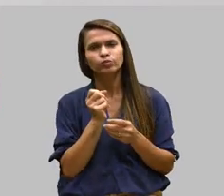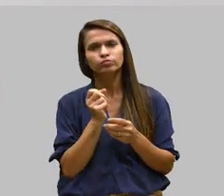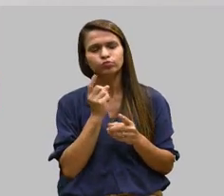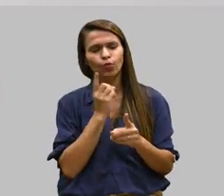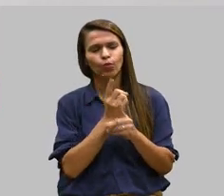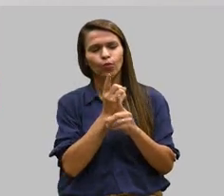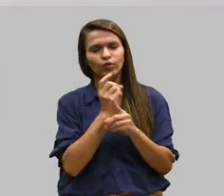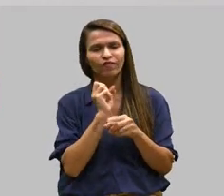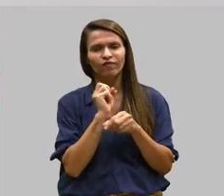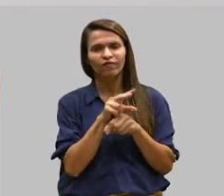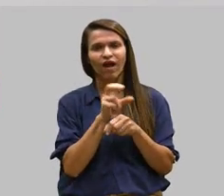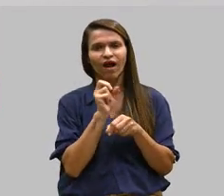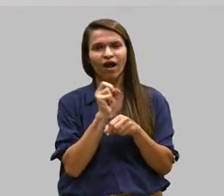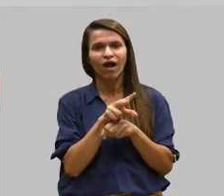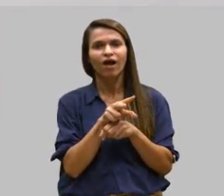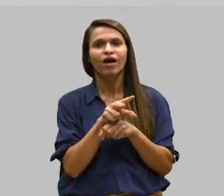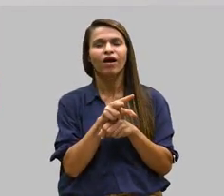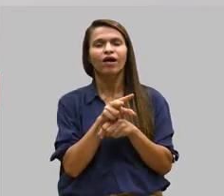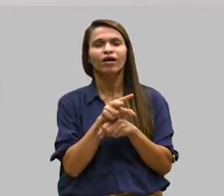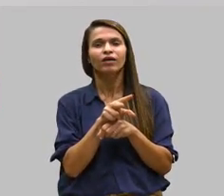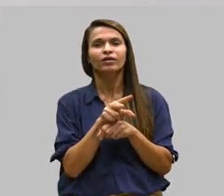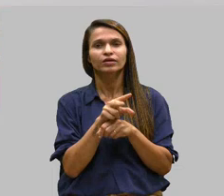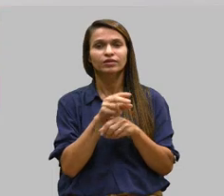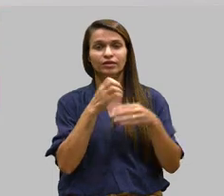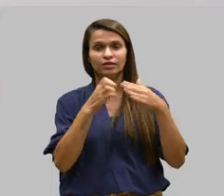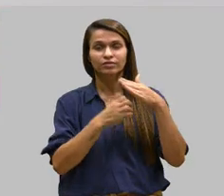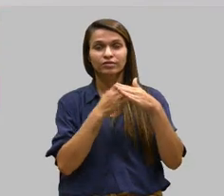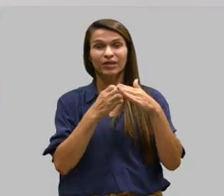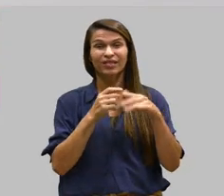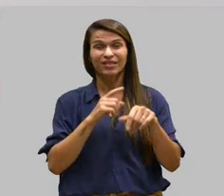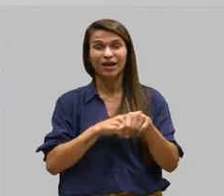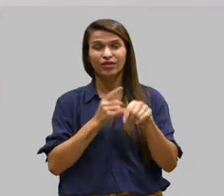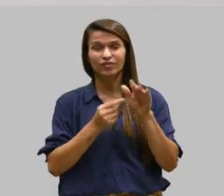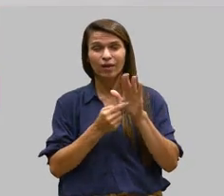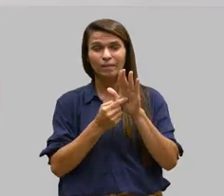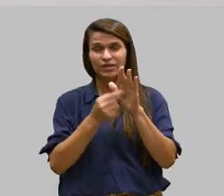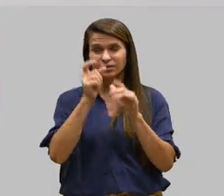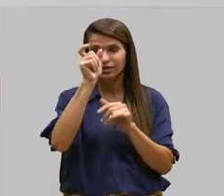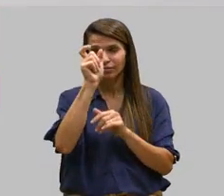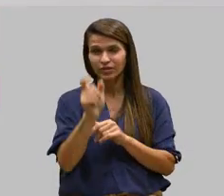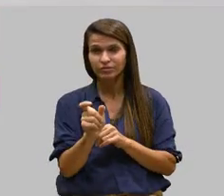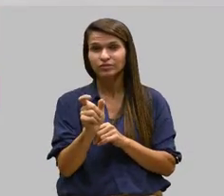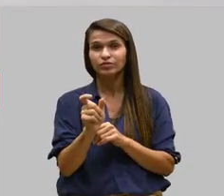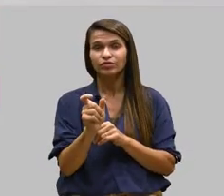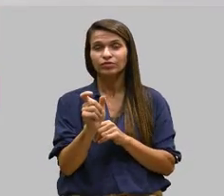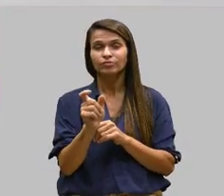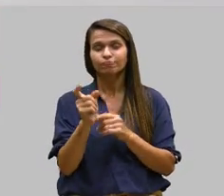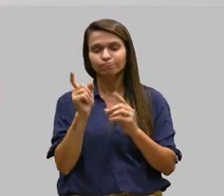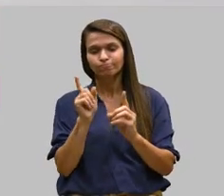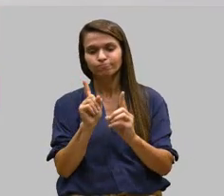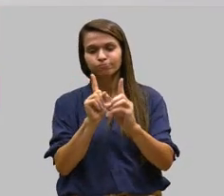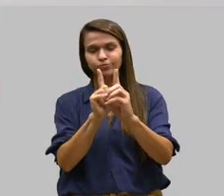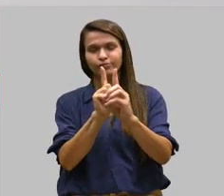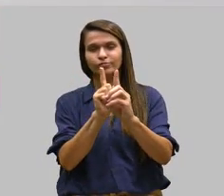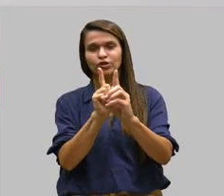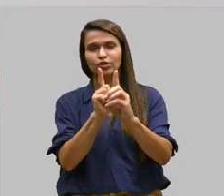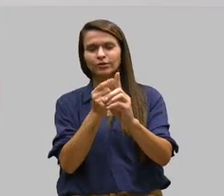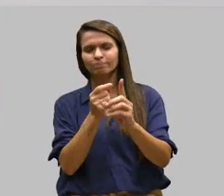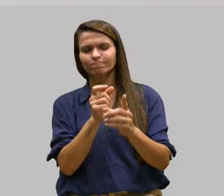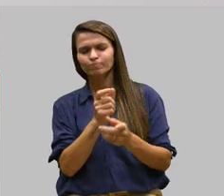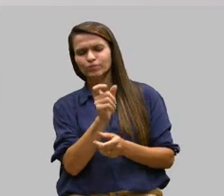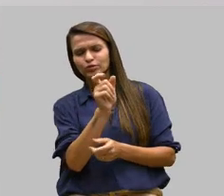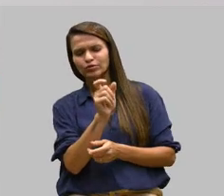das empresas só que na hora que a gente vai apresentar o sujeito né aquela pessoa com deficiência eles realmente